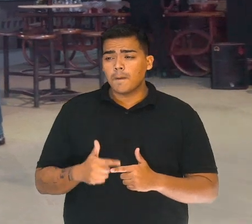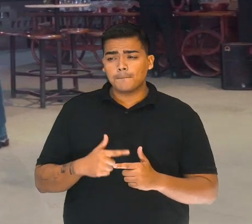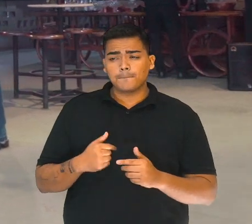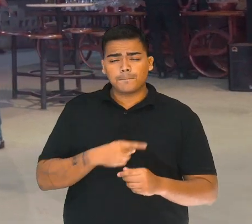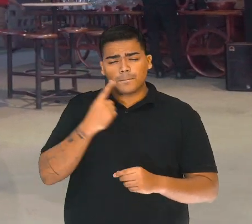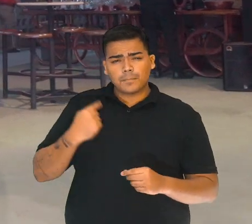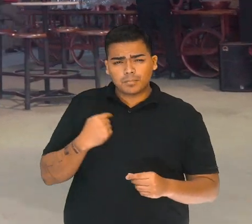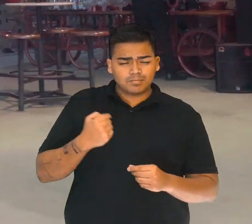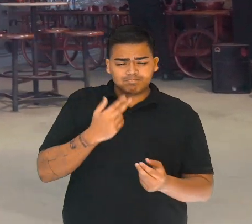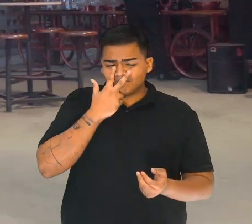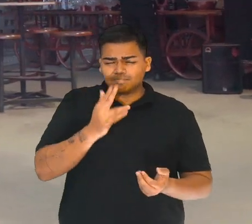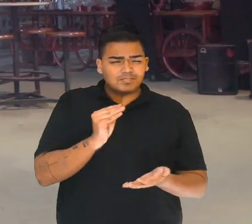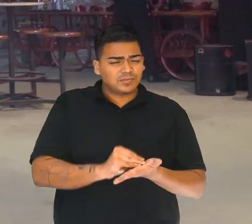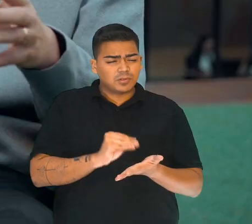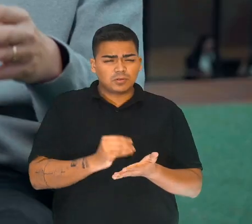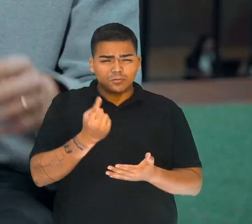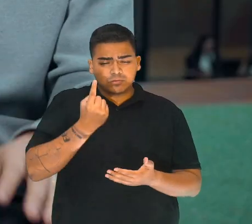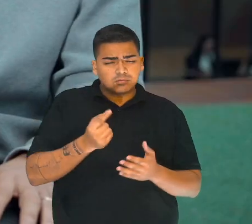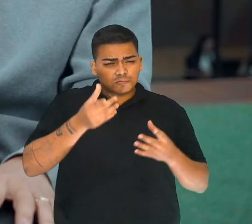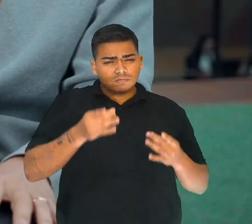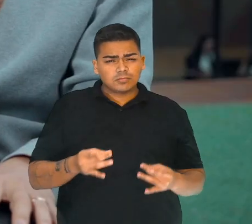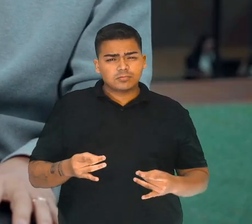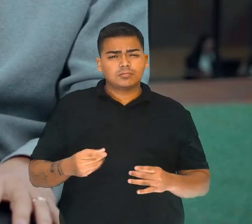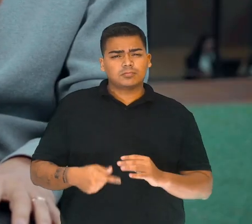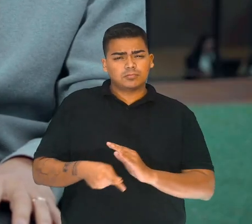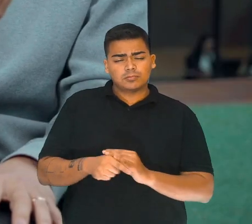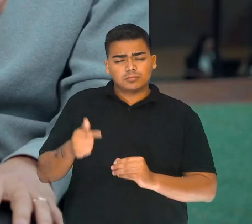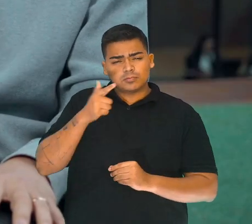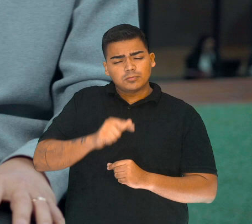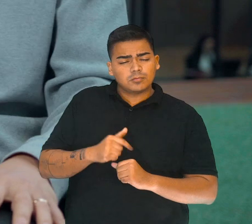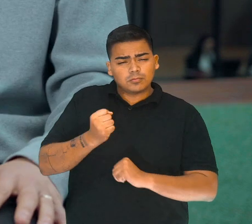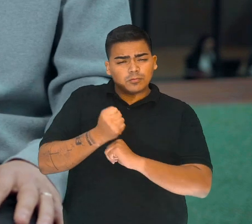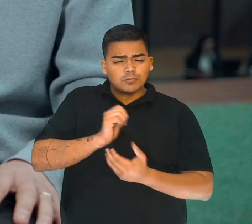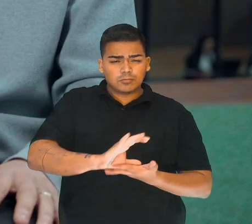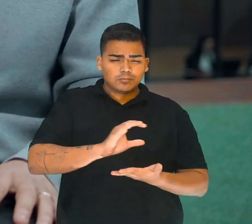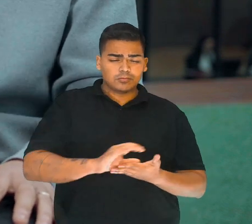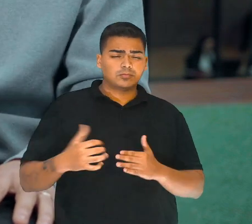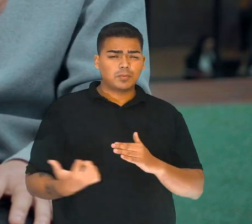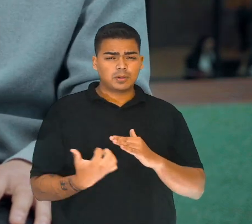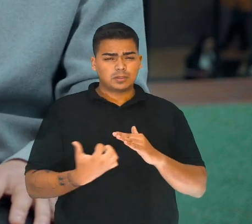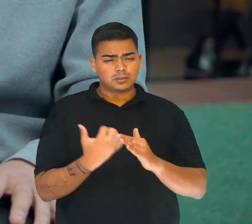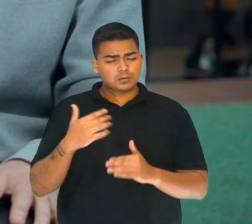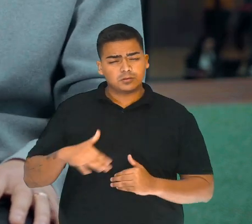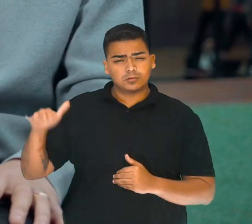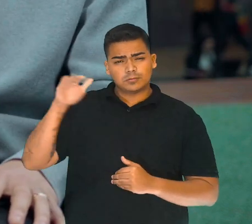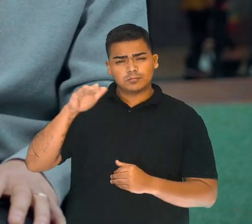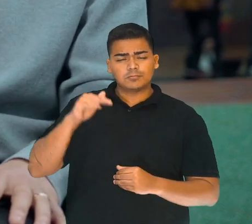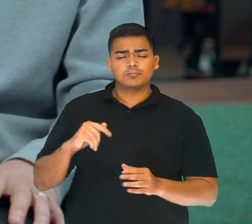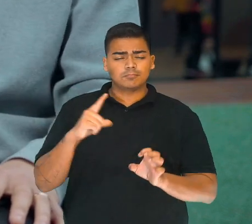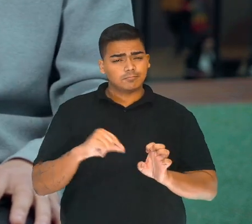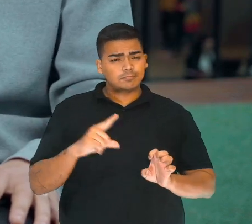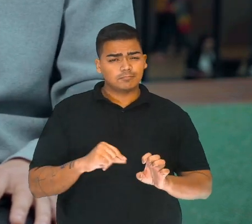surge como essa peça que talvez faltasse, que era um papel mais protagonista da iniciativa privada, né? As grandes empresas,